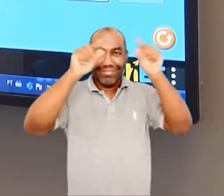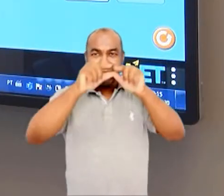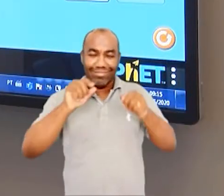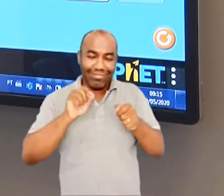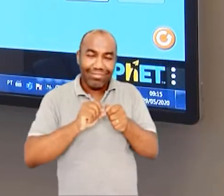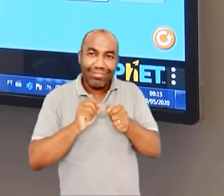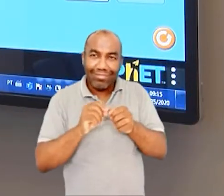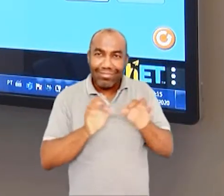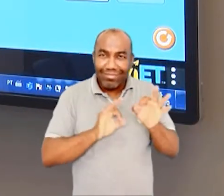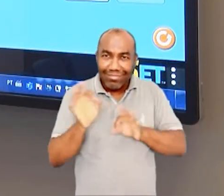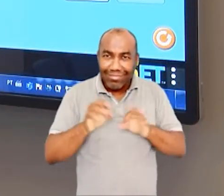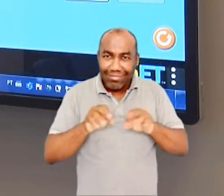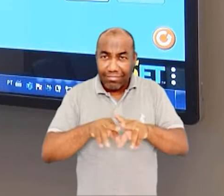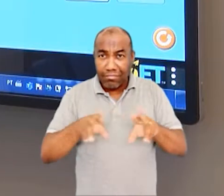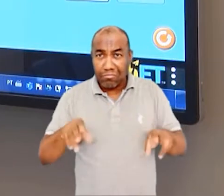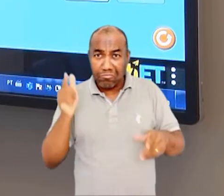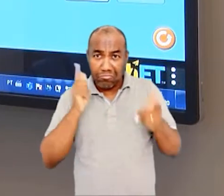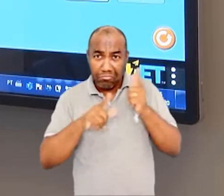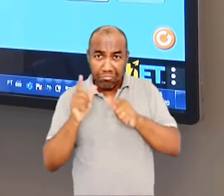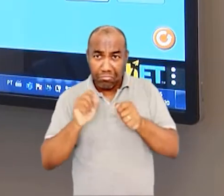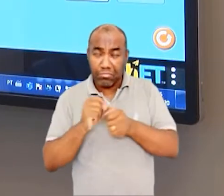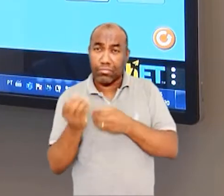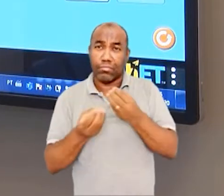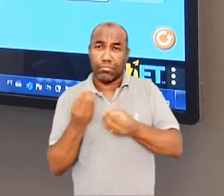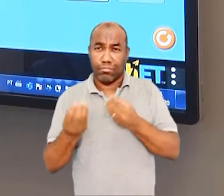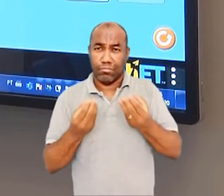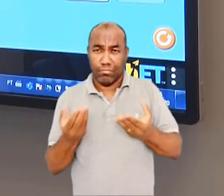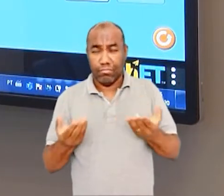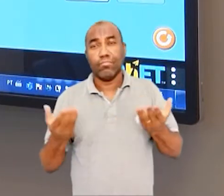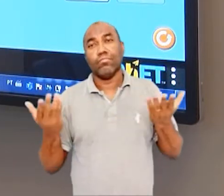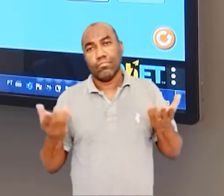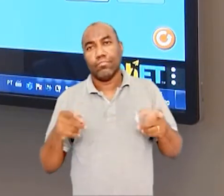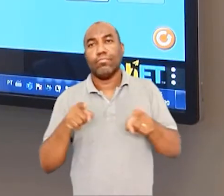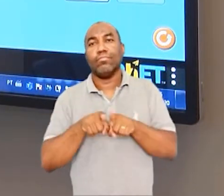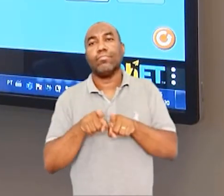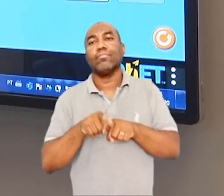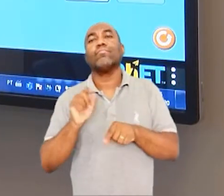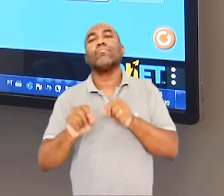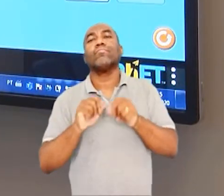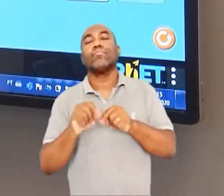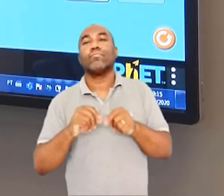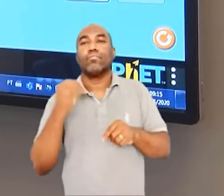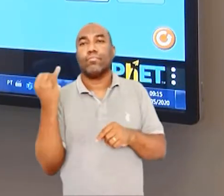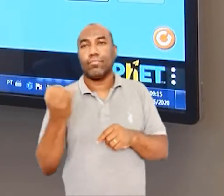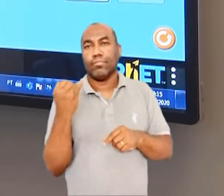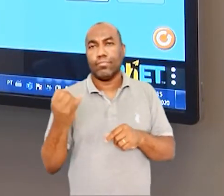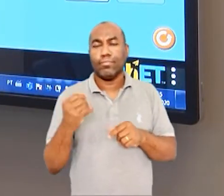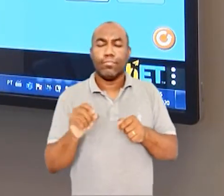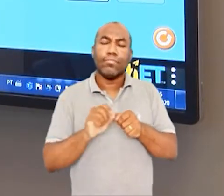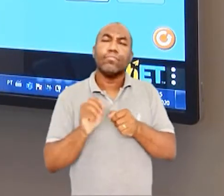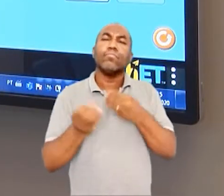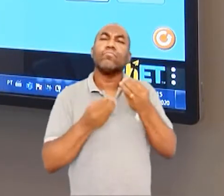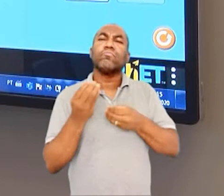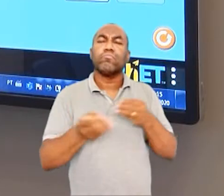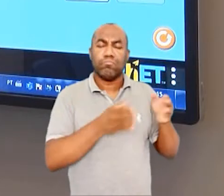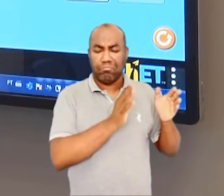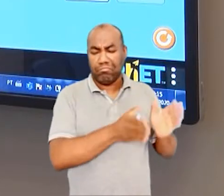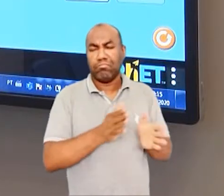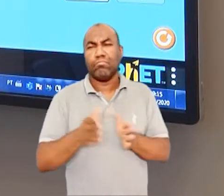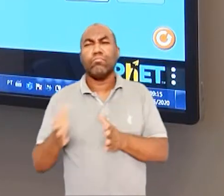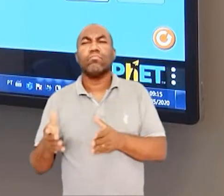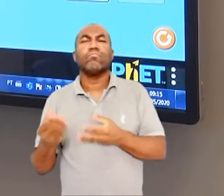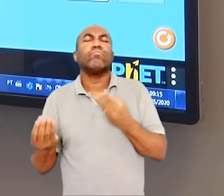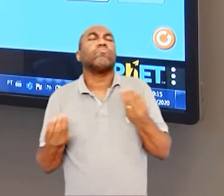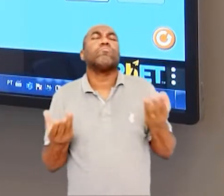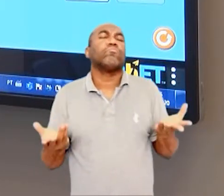criar uma queda na tensão elétrica, reduzir essa tensão elétrica, o que acontecerá com a potência dessa lâmpada?